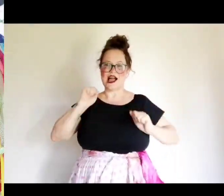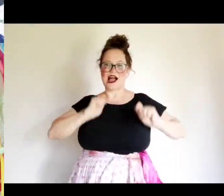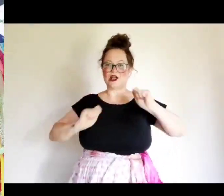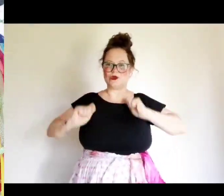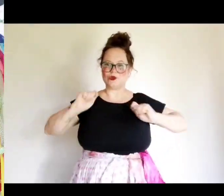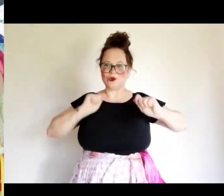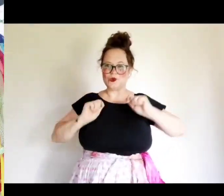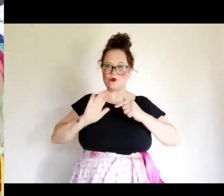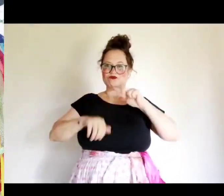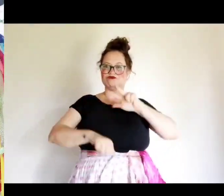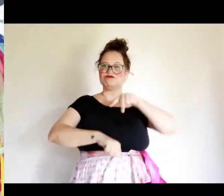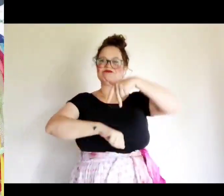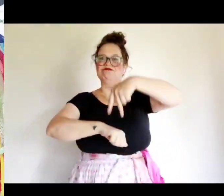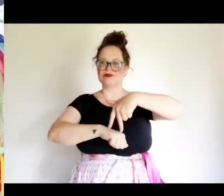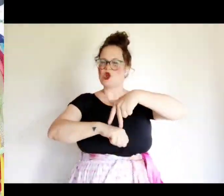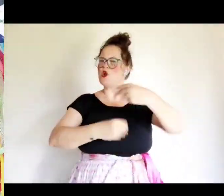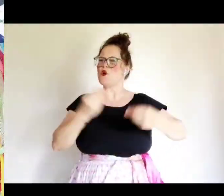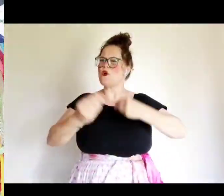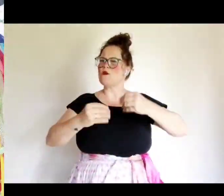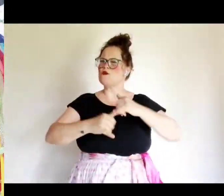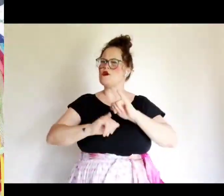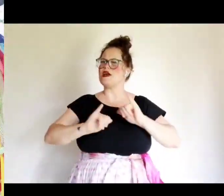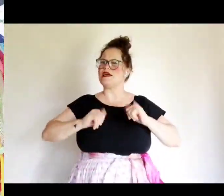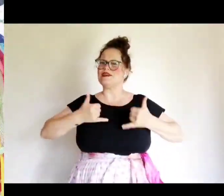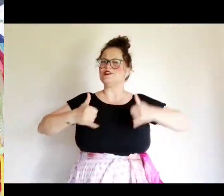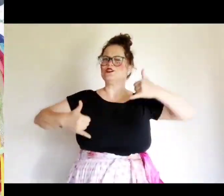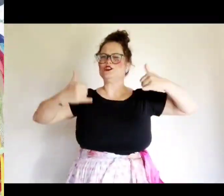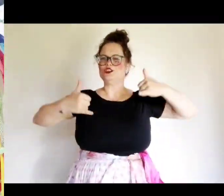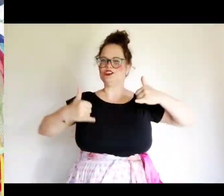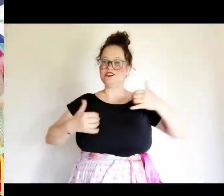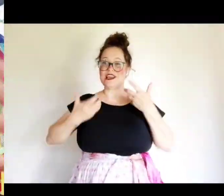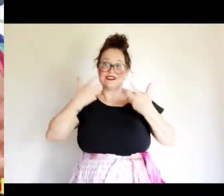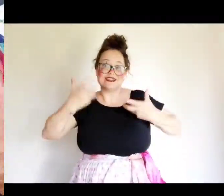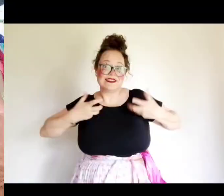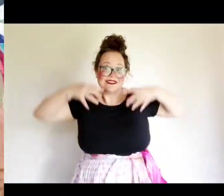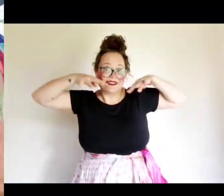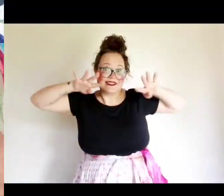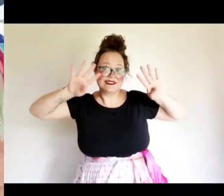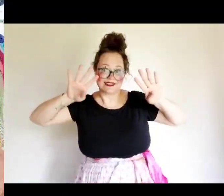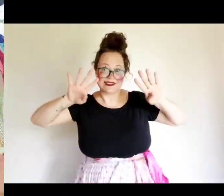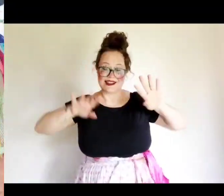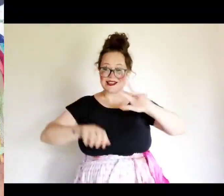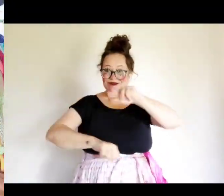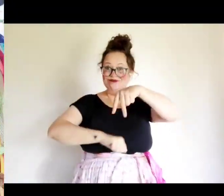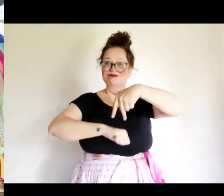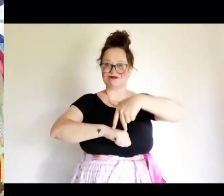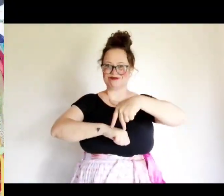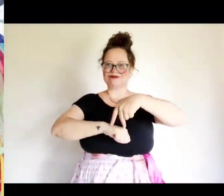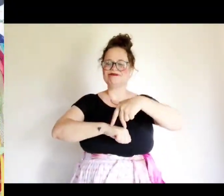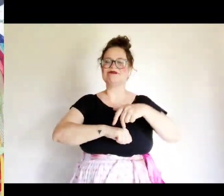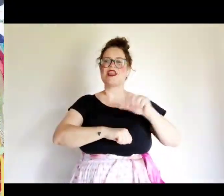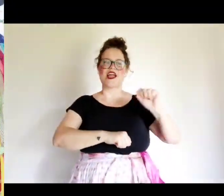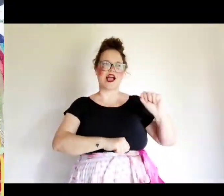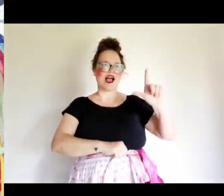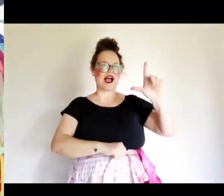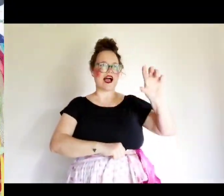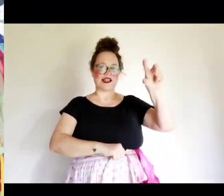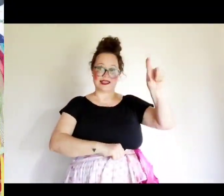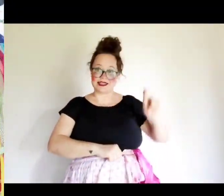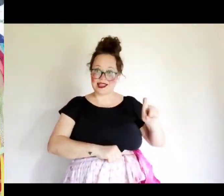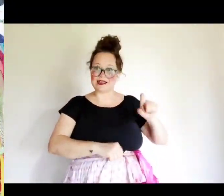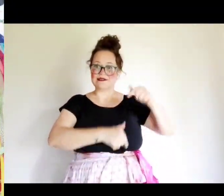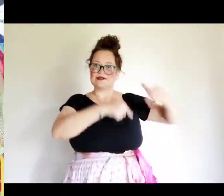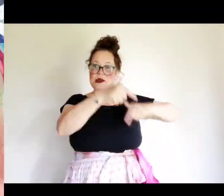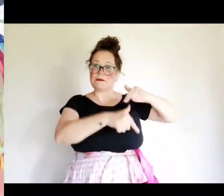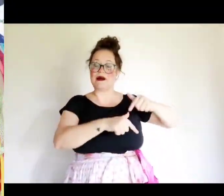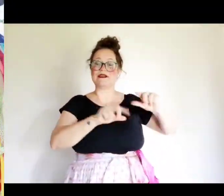energia da drag queen na cena? E o Alex trabalha com a questão das energias da